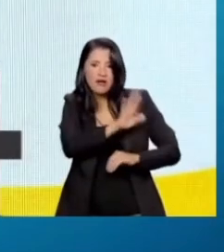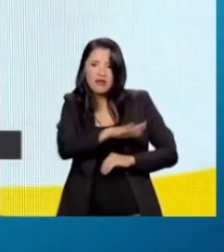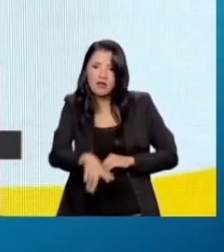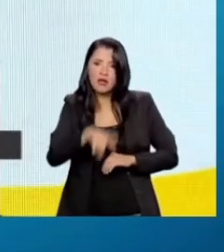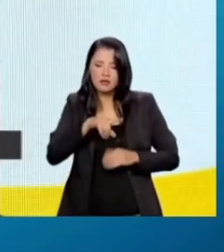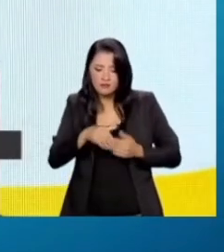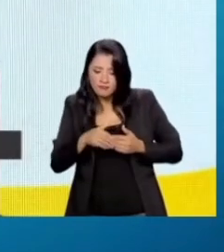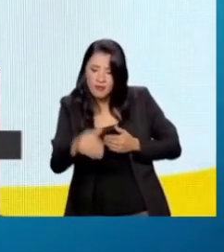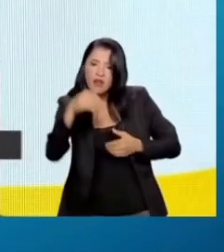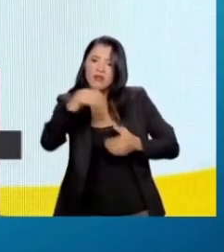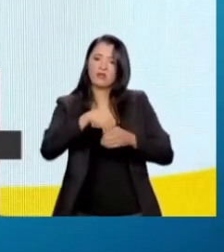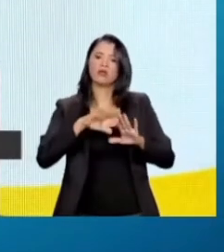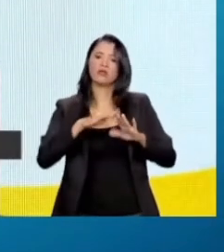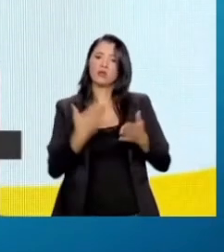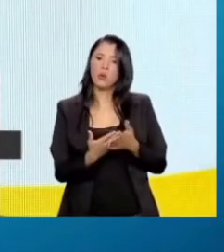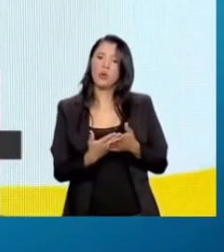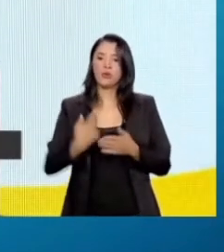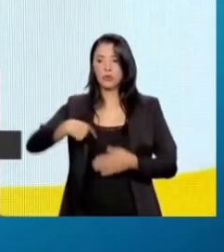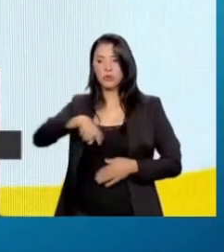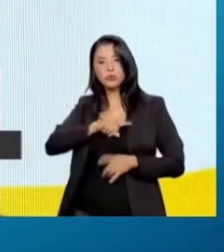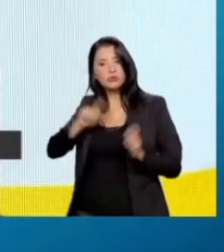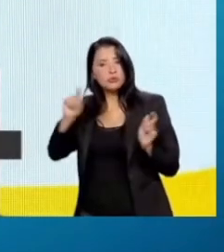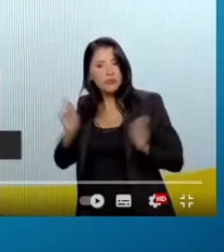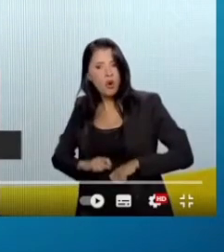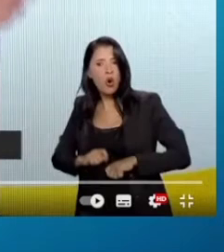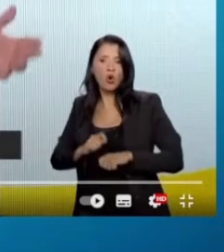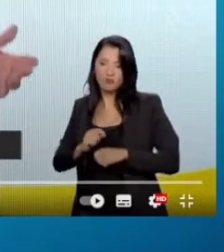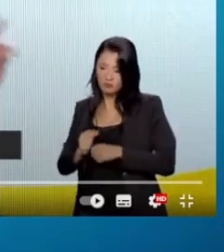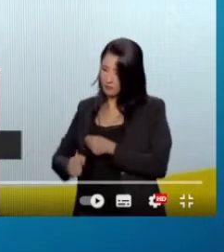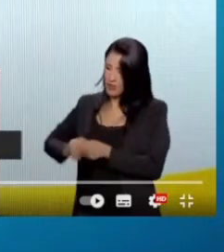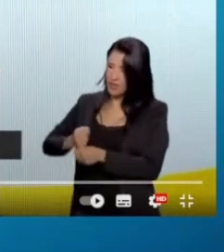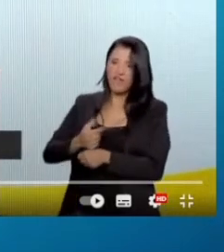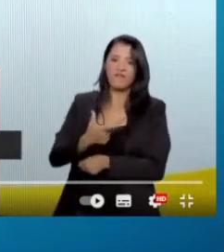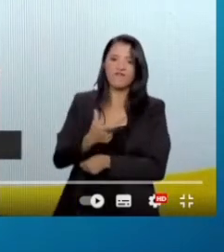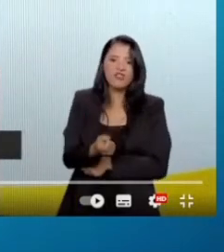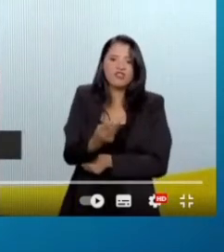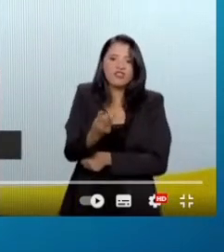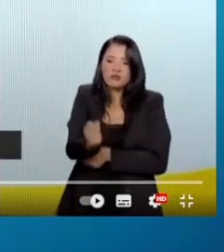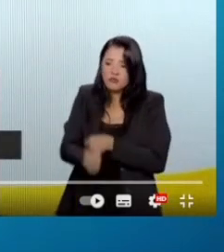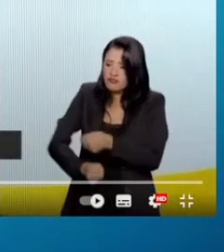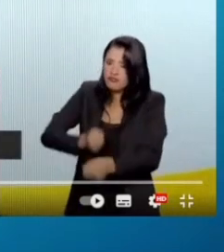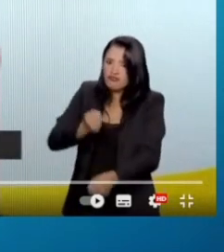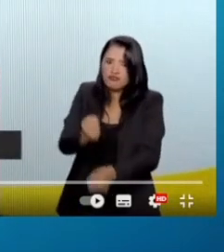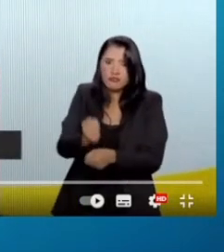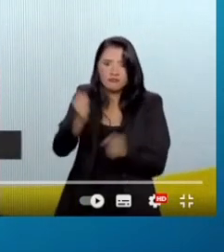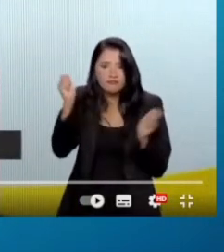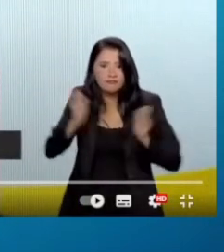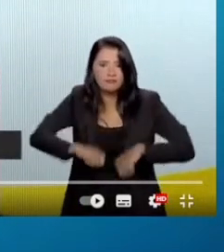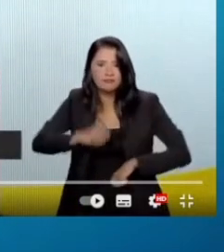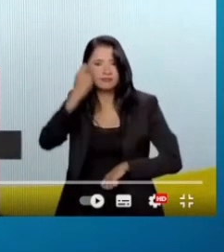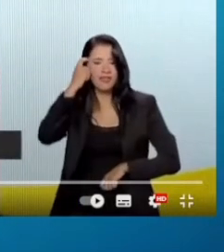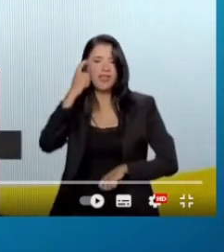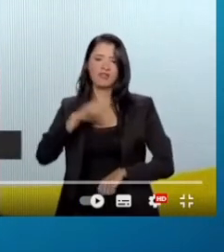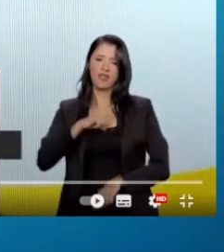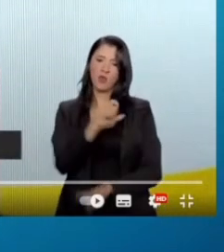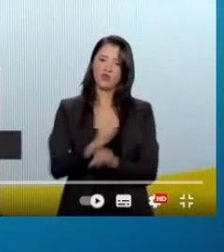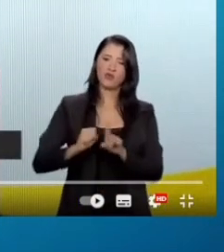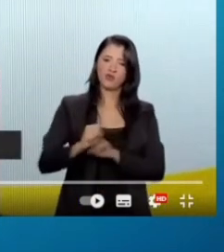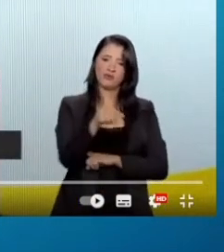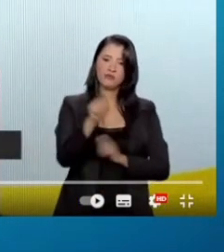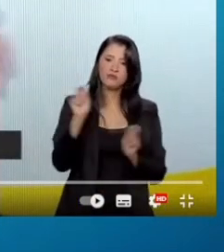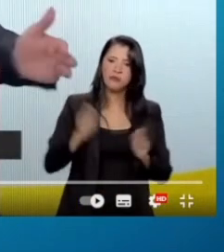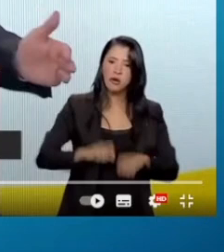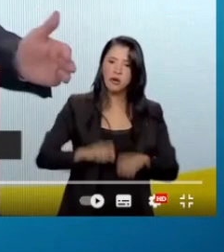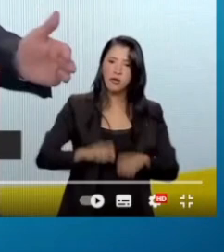criança a partir da escola para que a gente possa, daqui a 20 ou 30 anos, sonhar em ter uma sociedade em que as